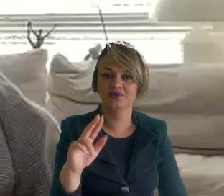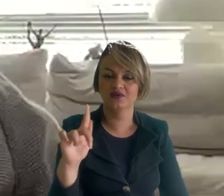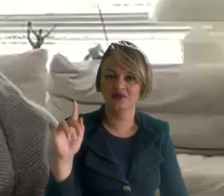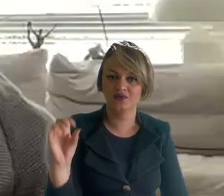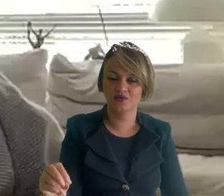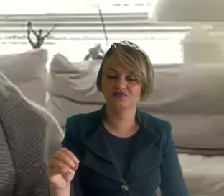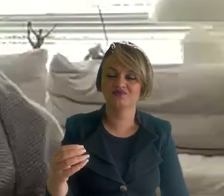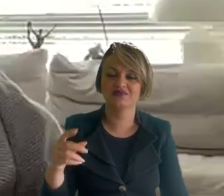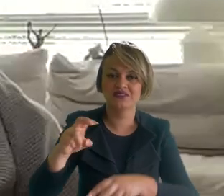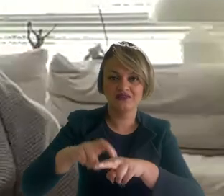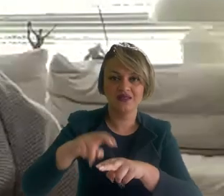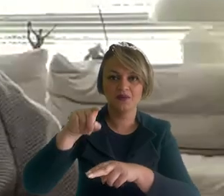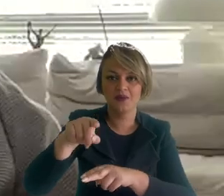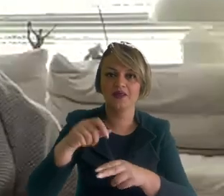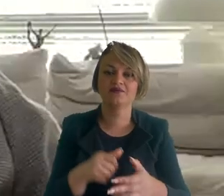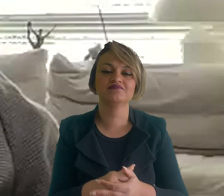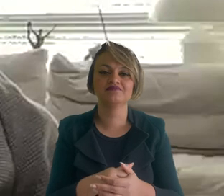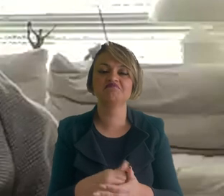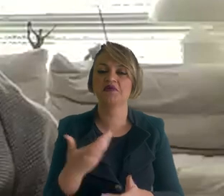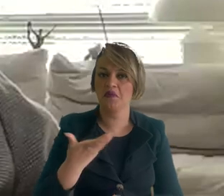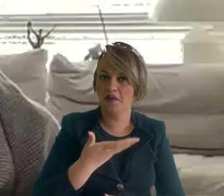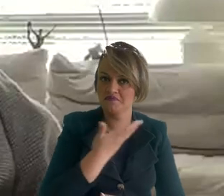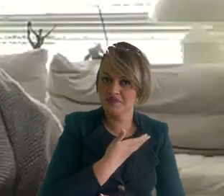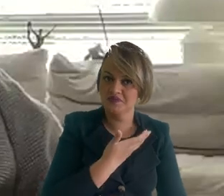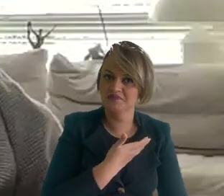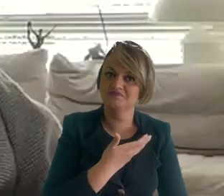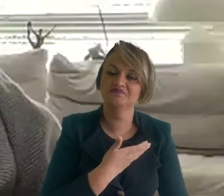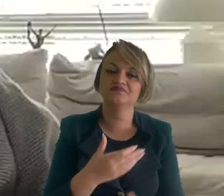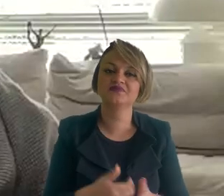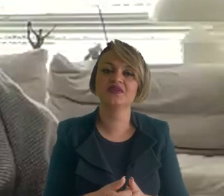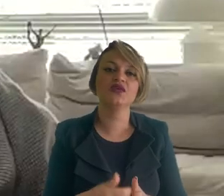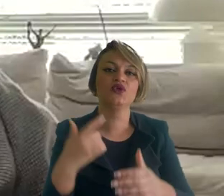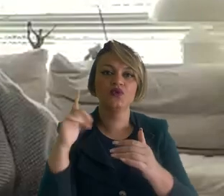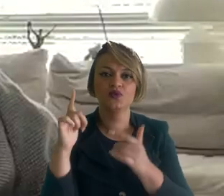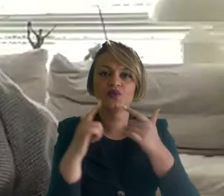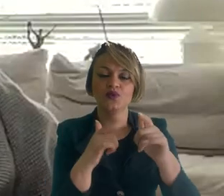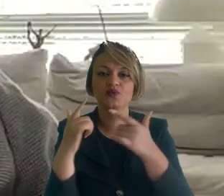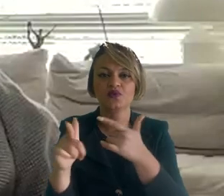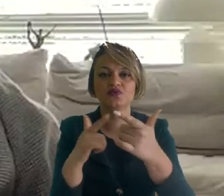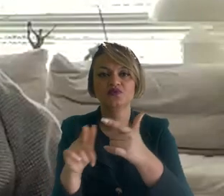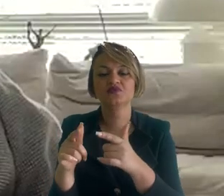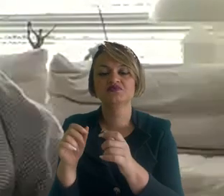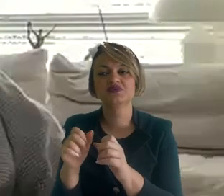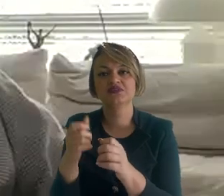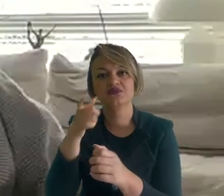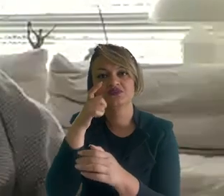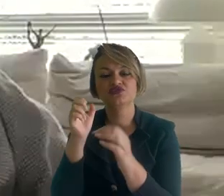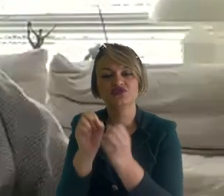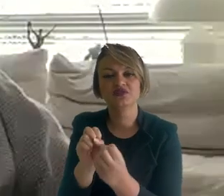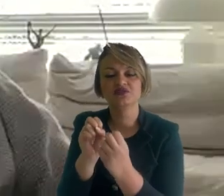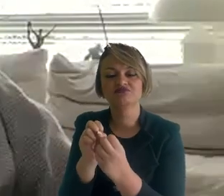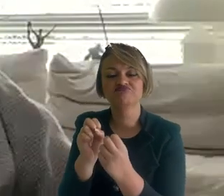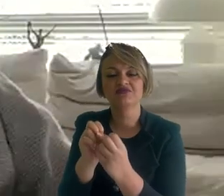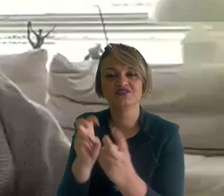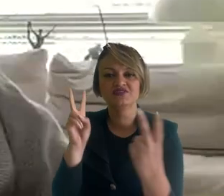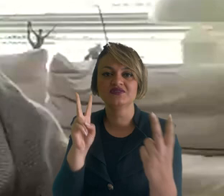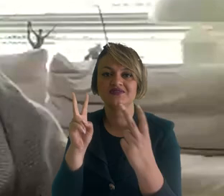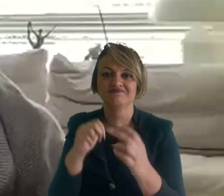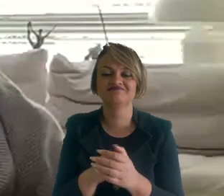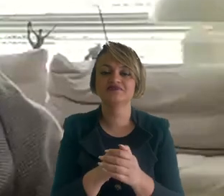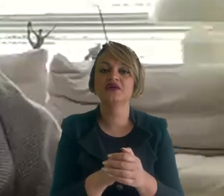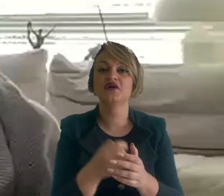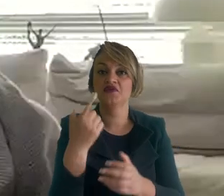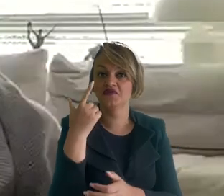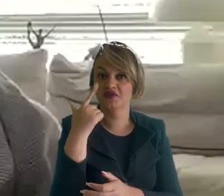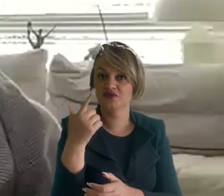a mesa querido amigo também e todos aqueles que que estão à distância nos ouvindo veja que